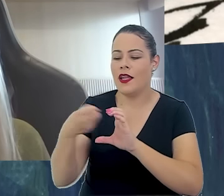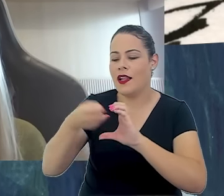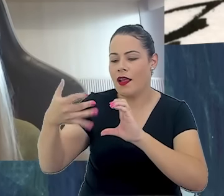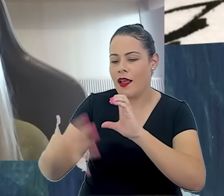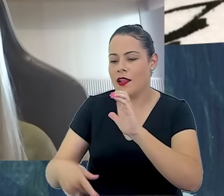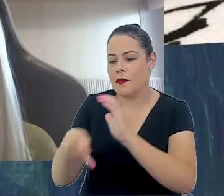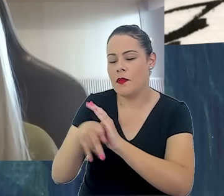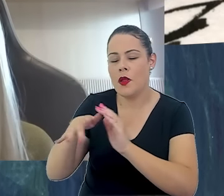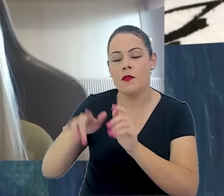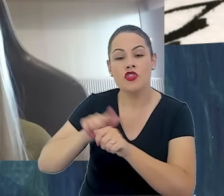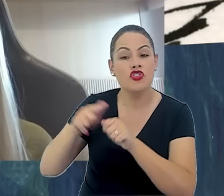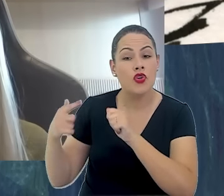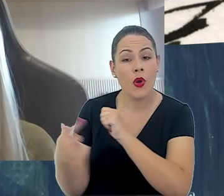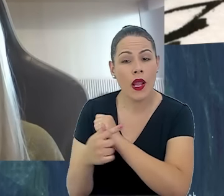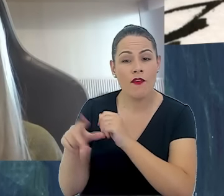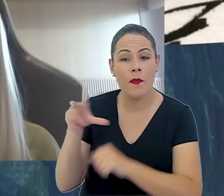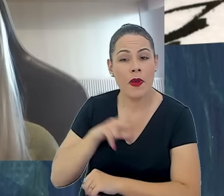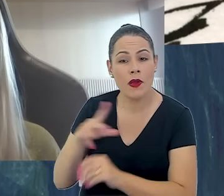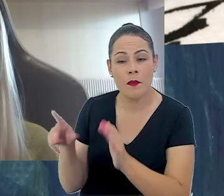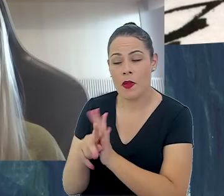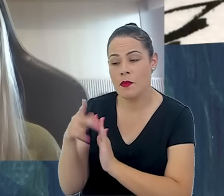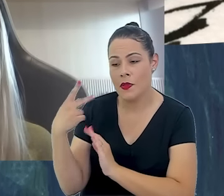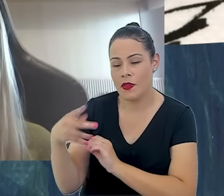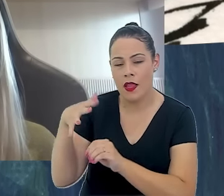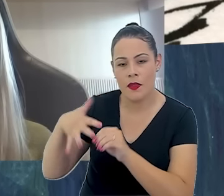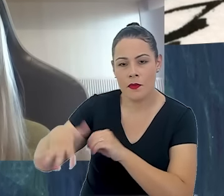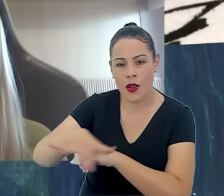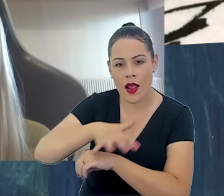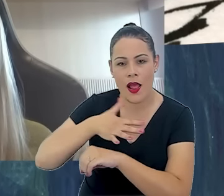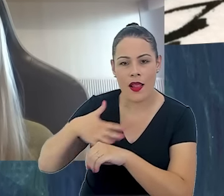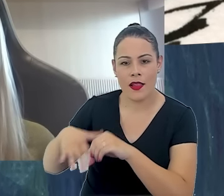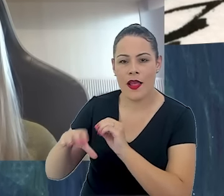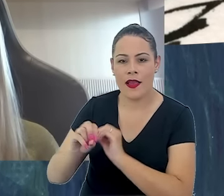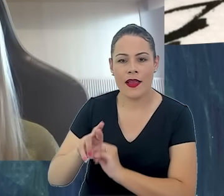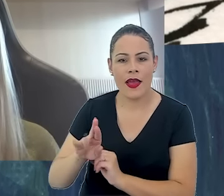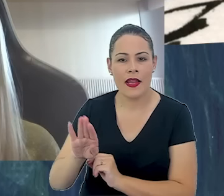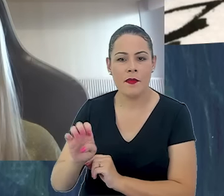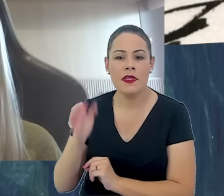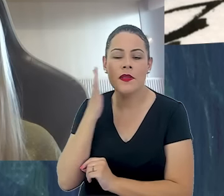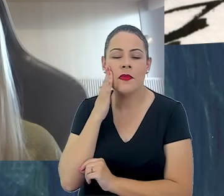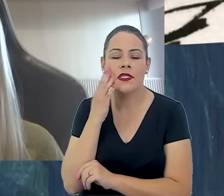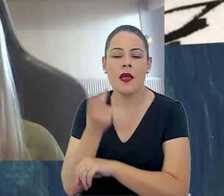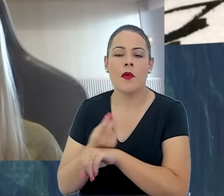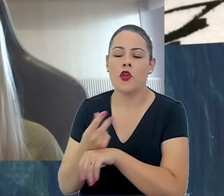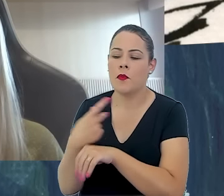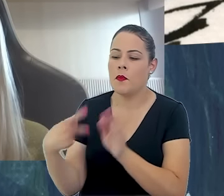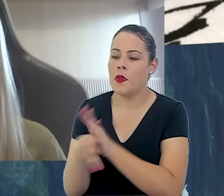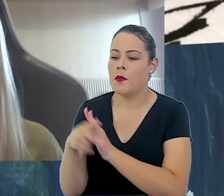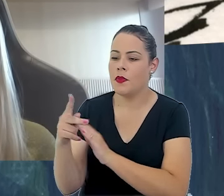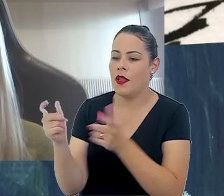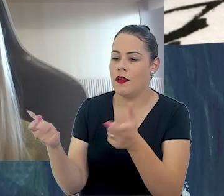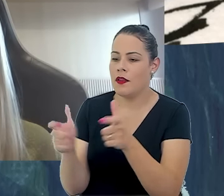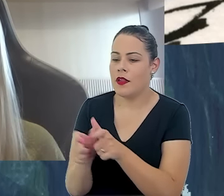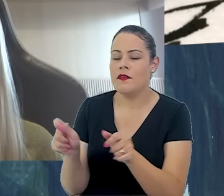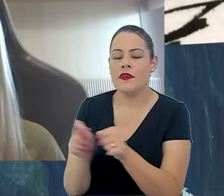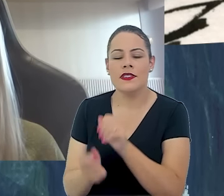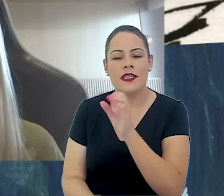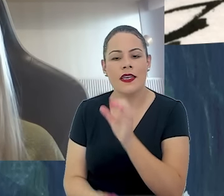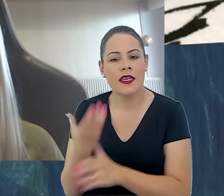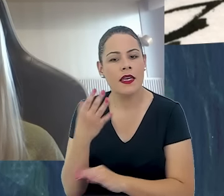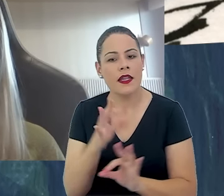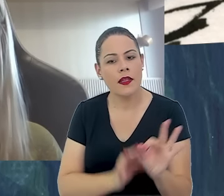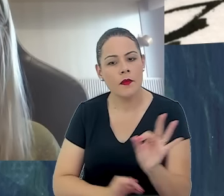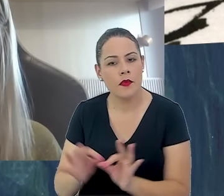características geográficas particulares e do tamanho das suas economias em fazer projetos